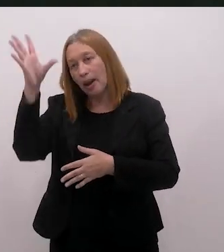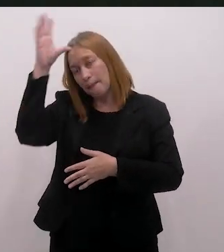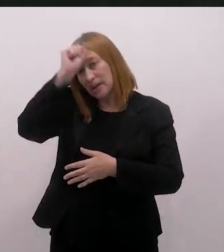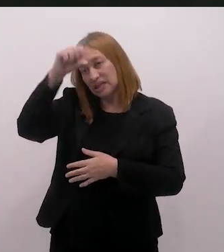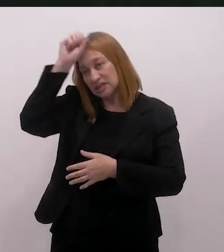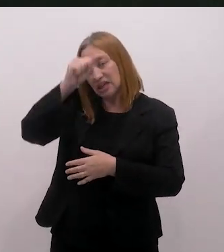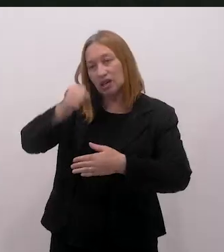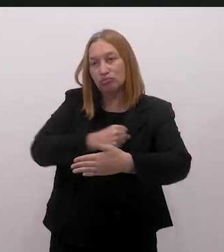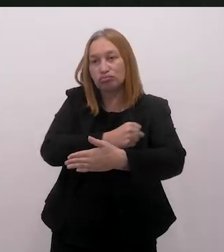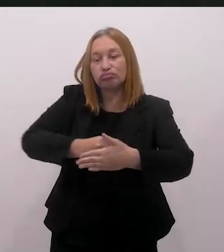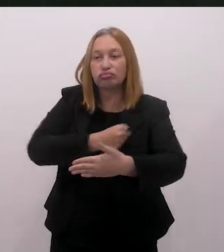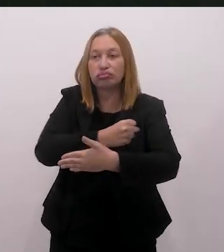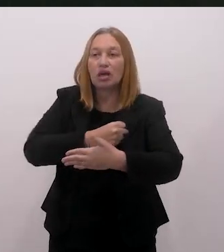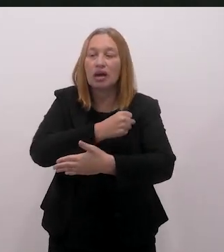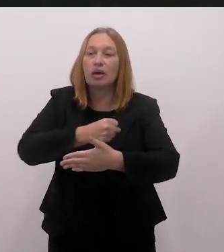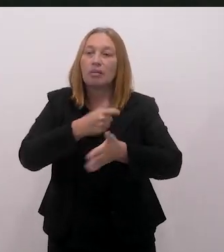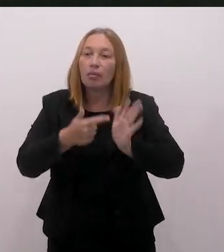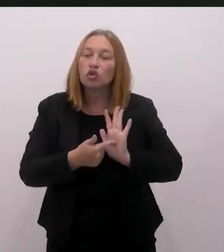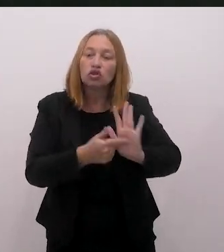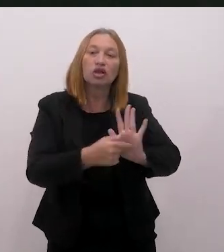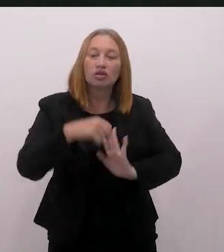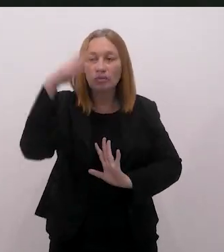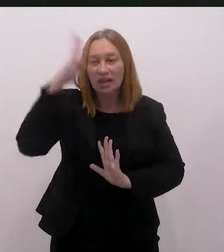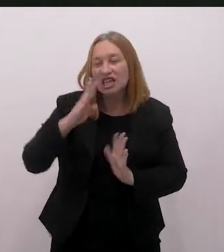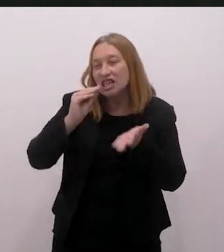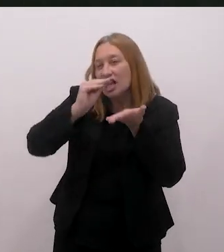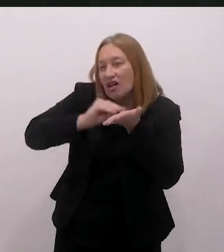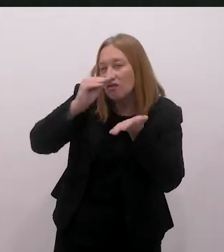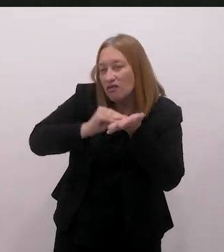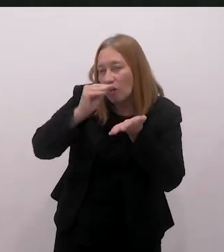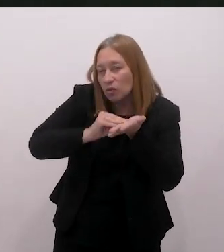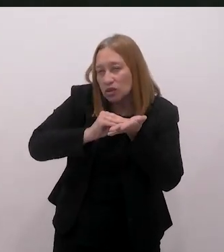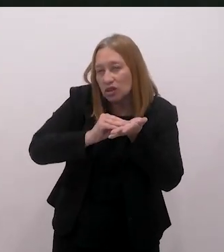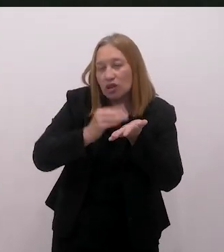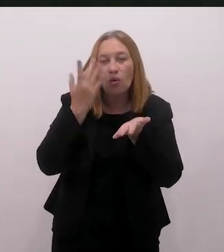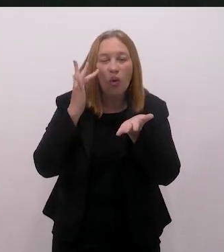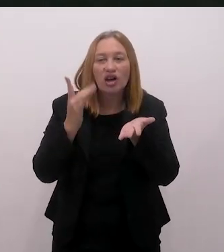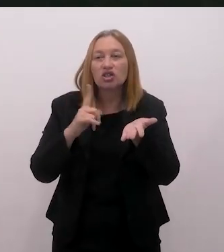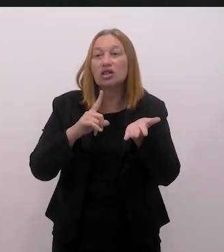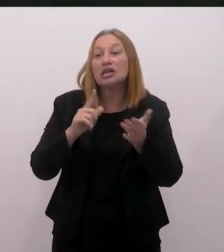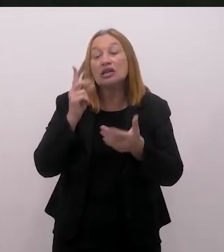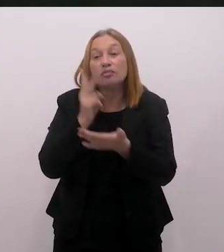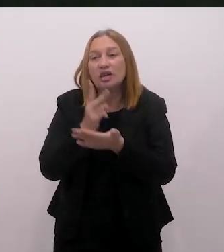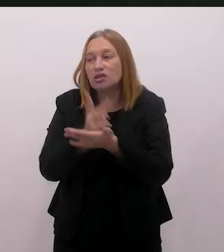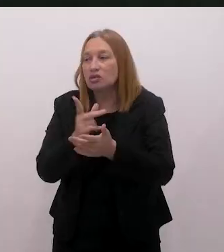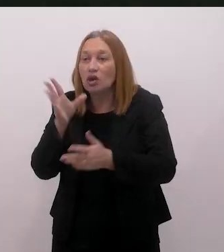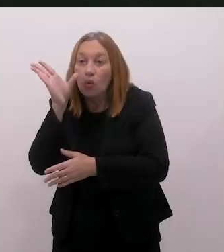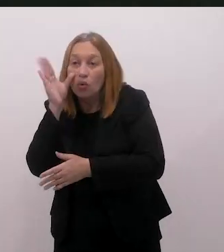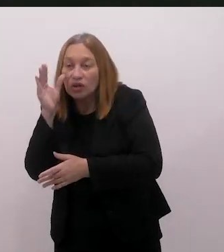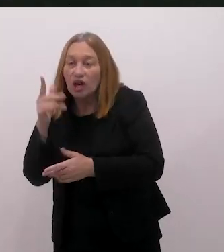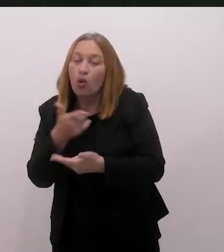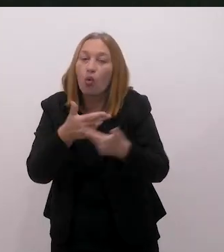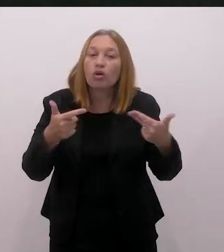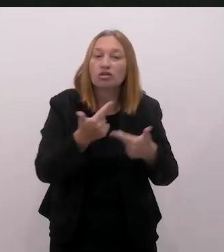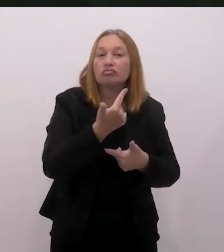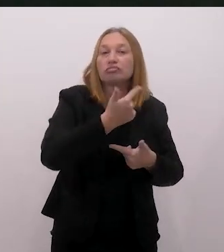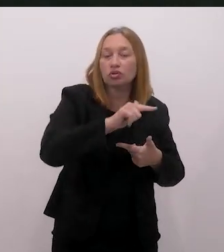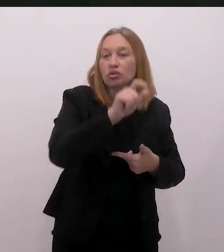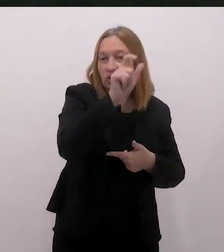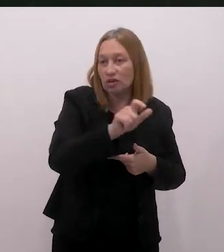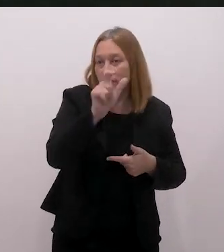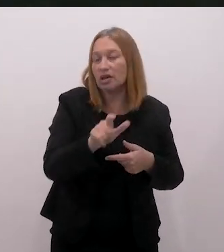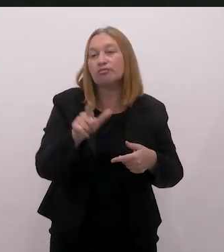pratos, para trazer aqui para o Brasil. Porque eu acho que estava faltando, da mesma forma que eu tinha essa curiosidade, várias pessoas